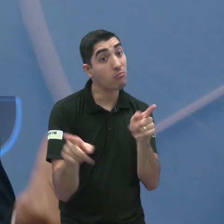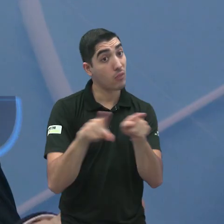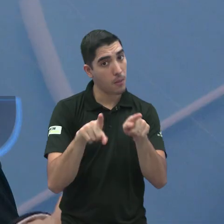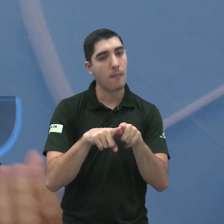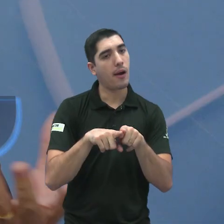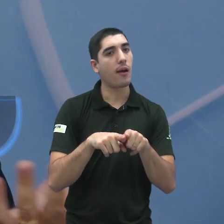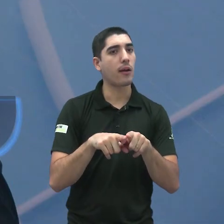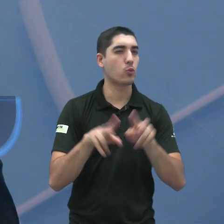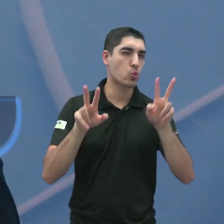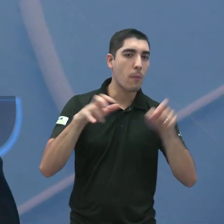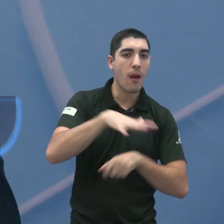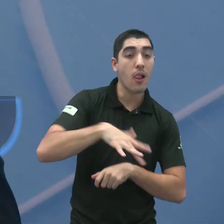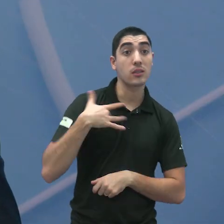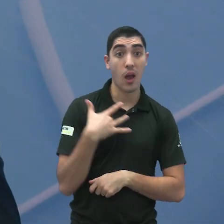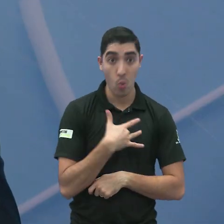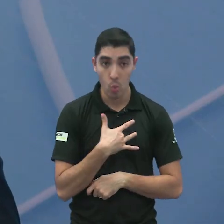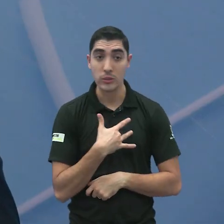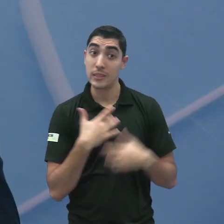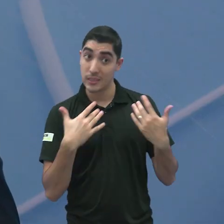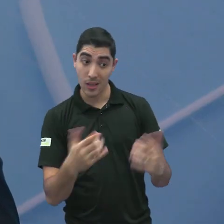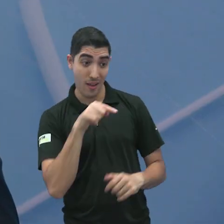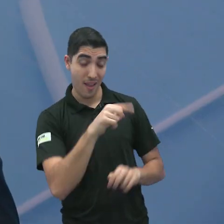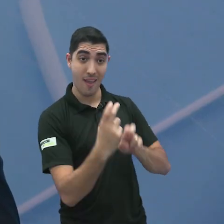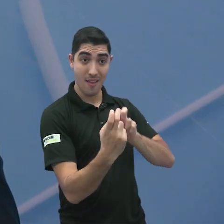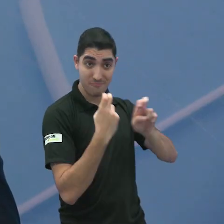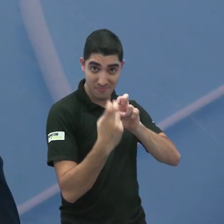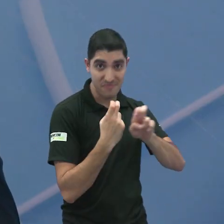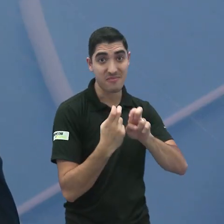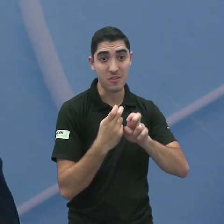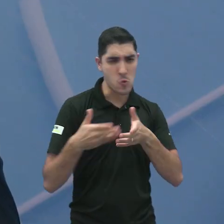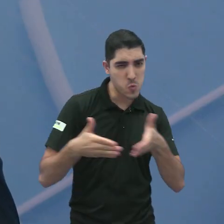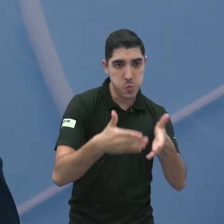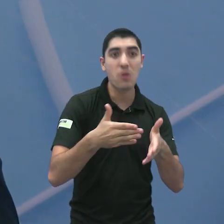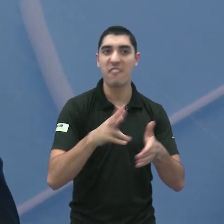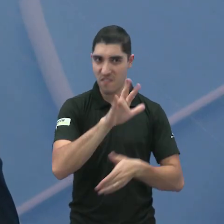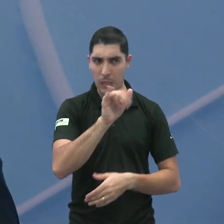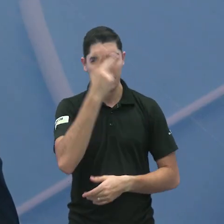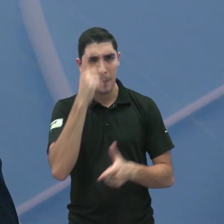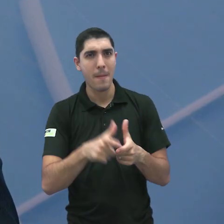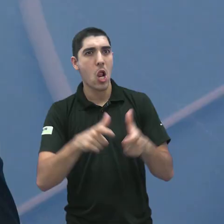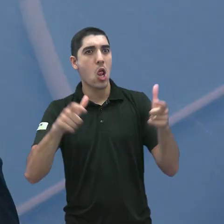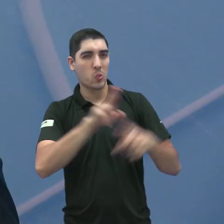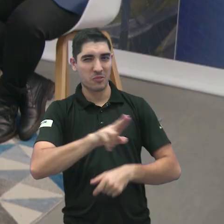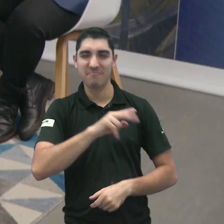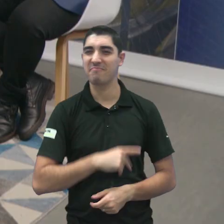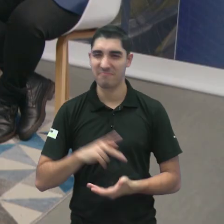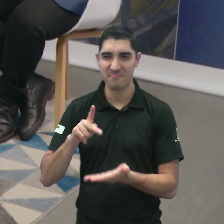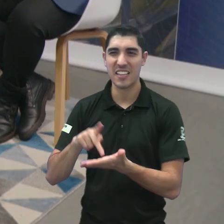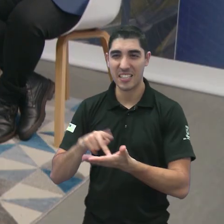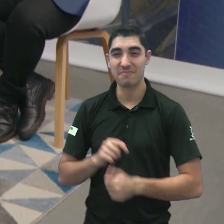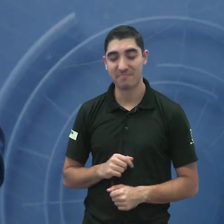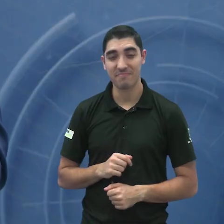questões de saúde e tudo mais, eu acho que a ferrovia até São José vai ser bem utilizada. Com certeza,